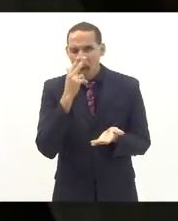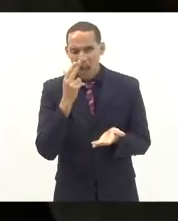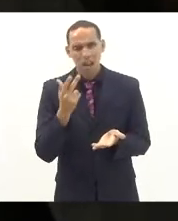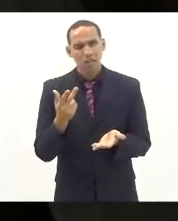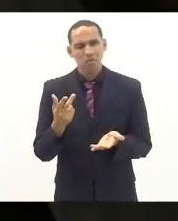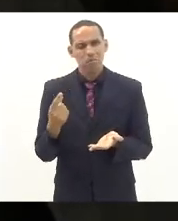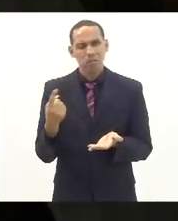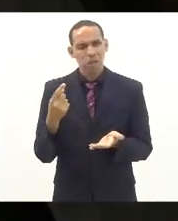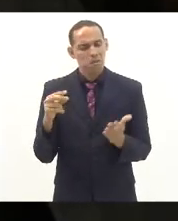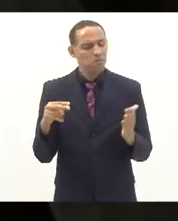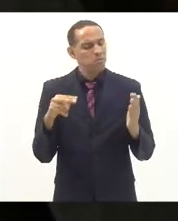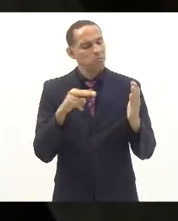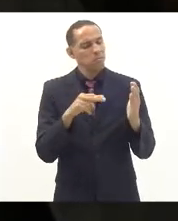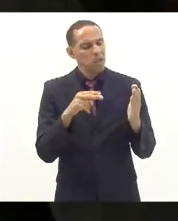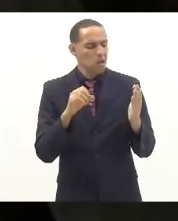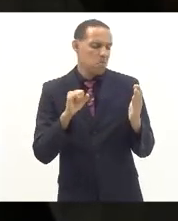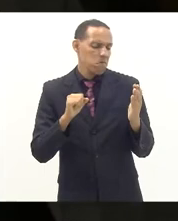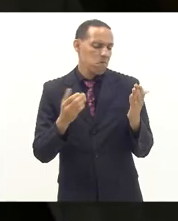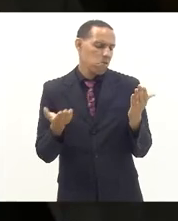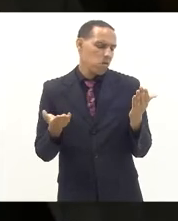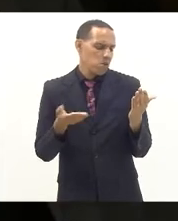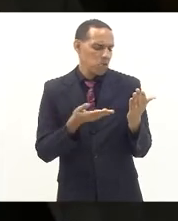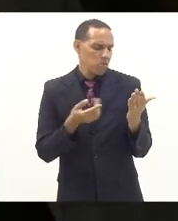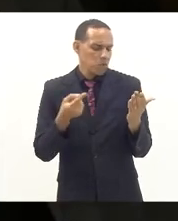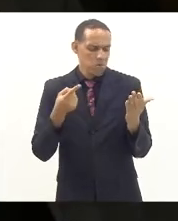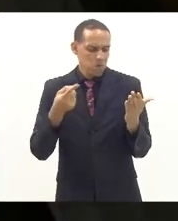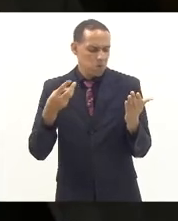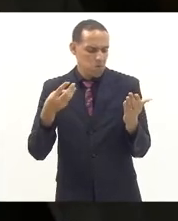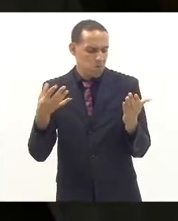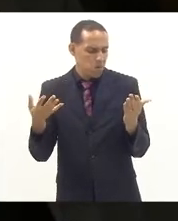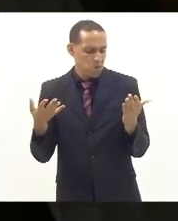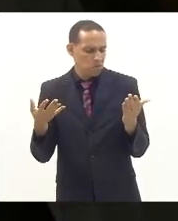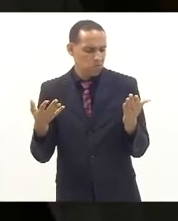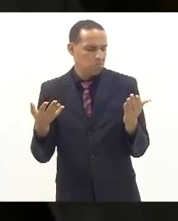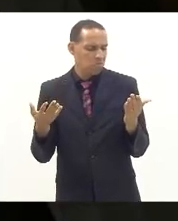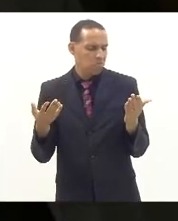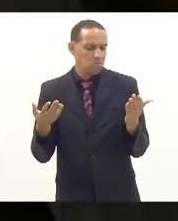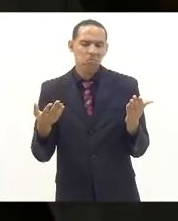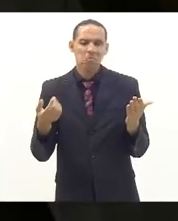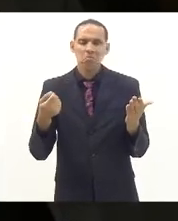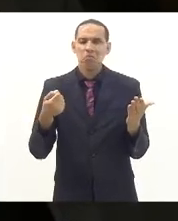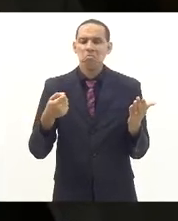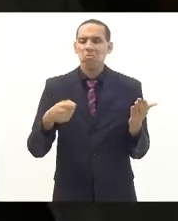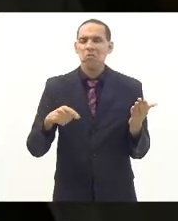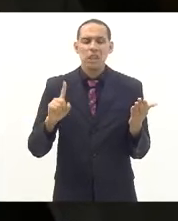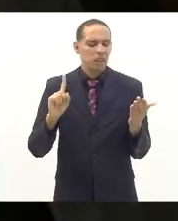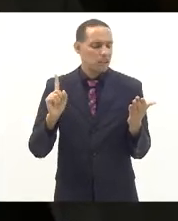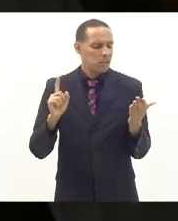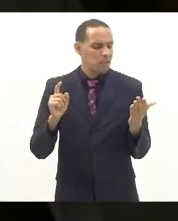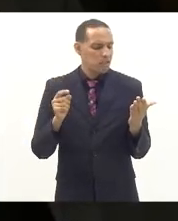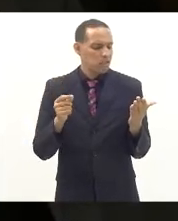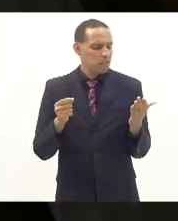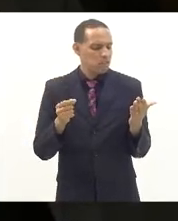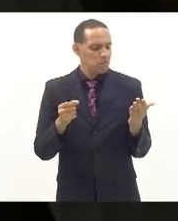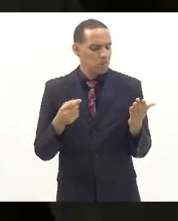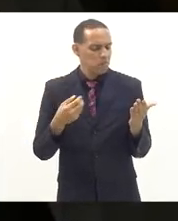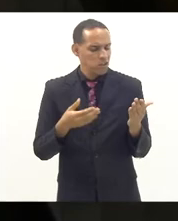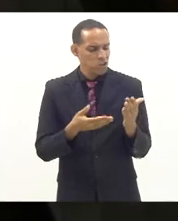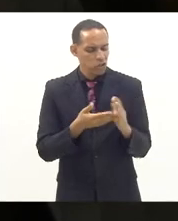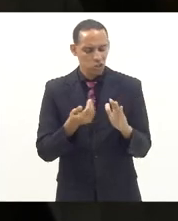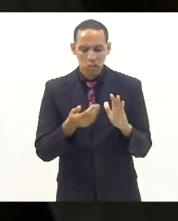o poder se isso por que esses eixos tia Ju não estão mais mais presentes porque